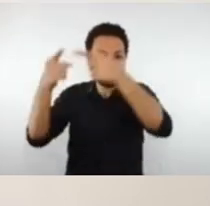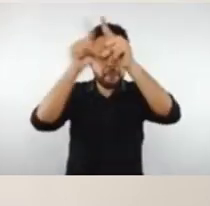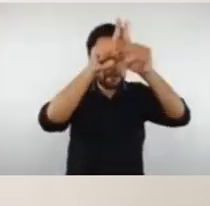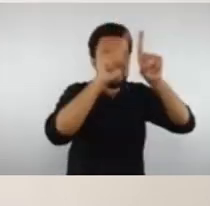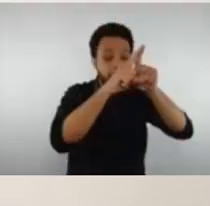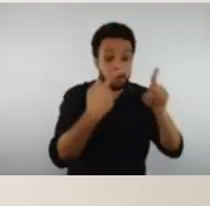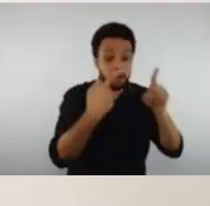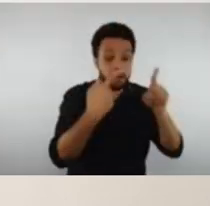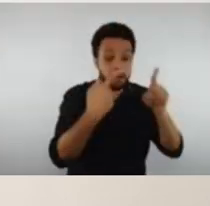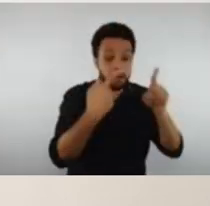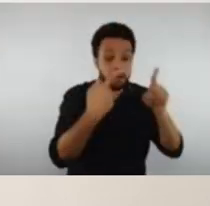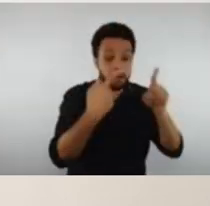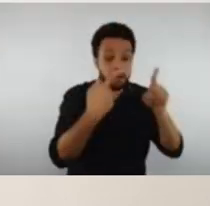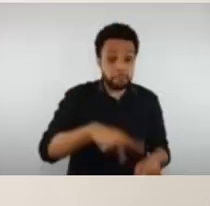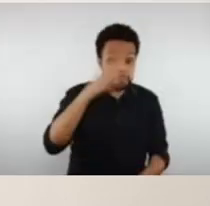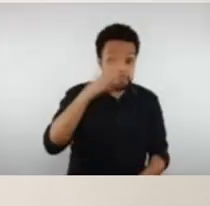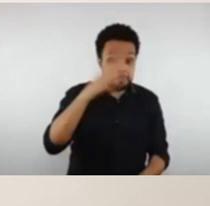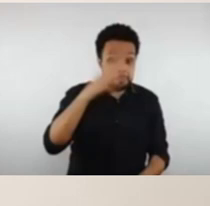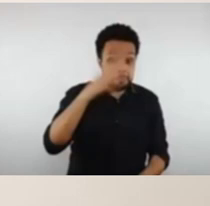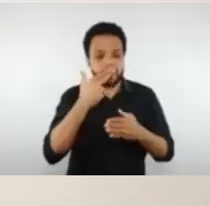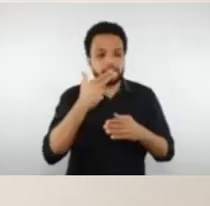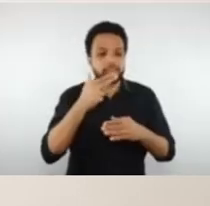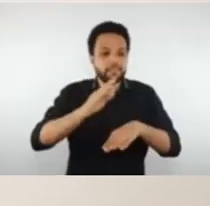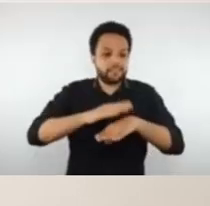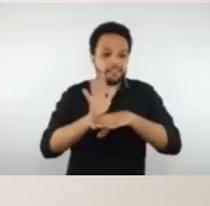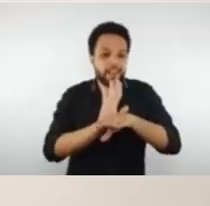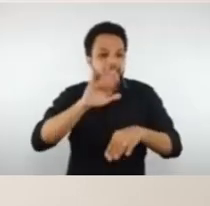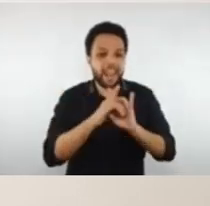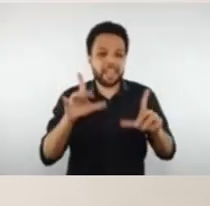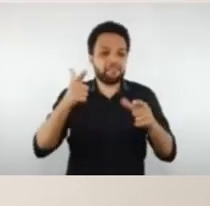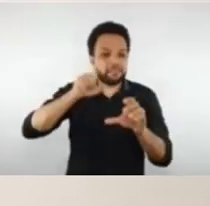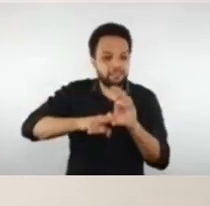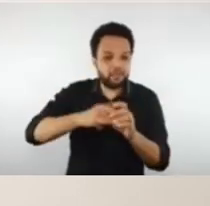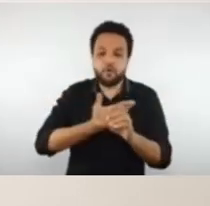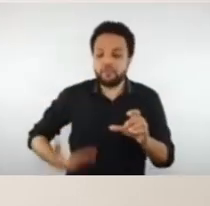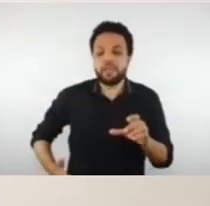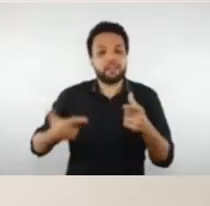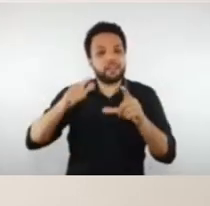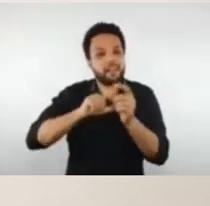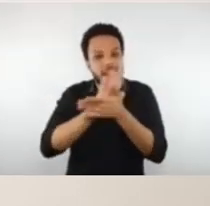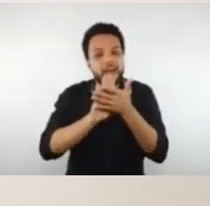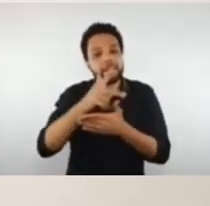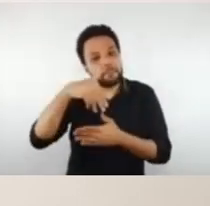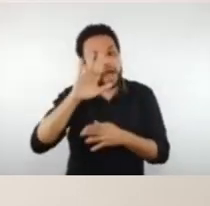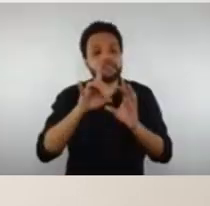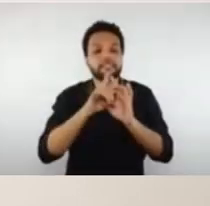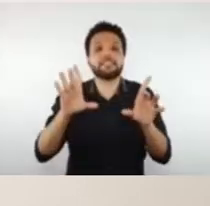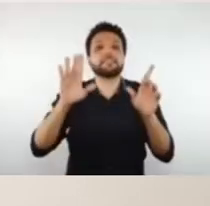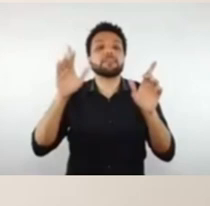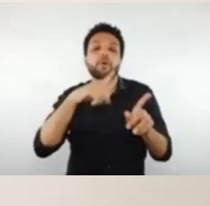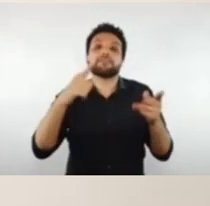Não tinha, agora com a produção independente tem maior, ou pelo menos tinha, né? Não sei se vai continuar a ter, mas conseguiu abrir